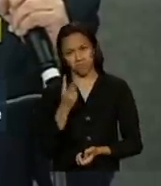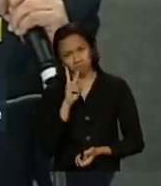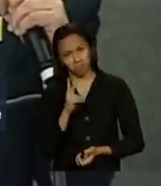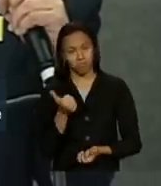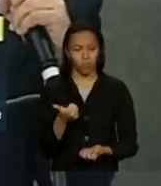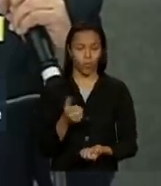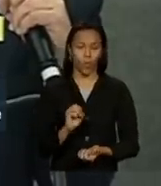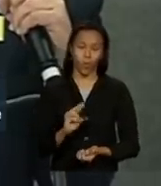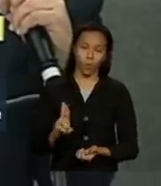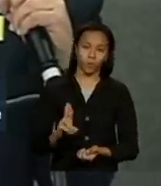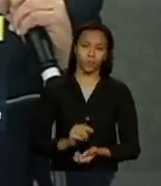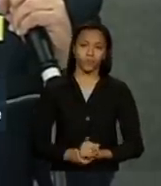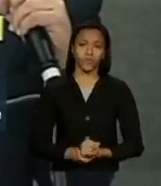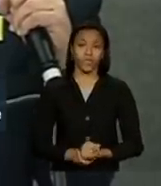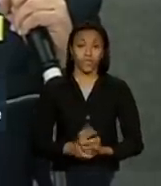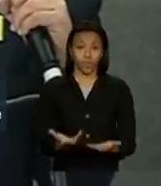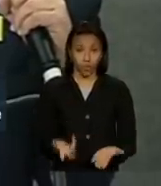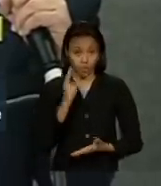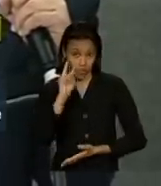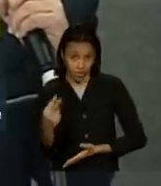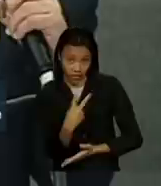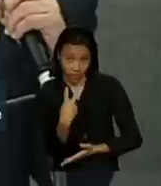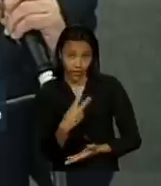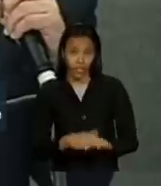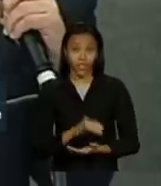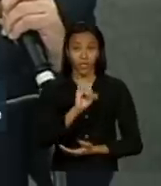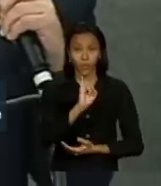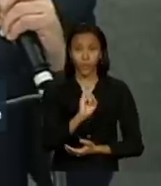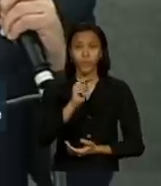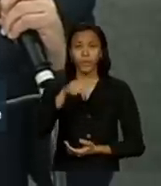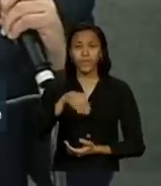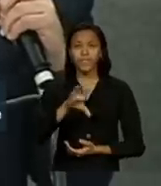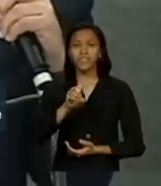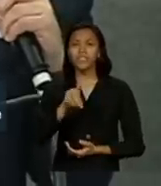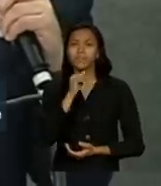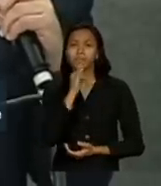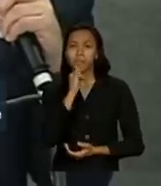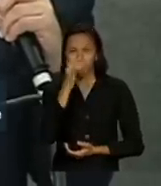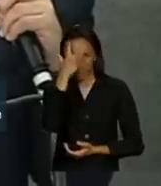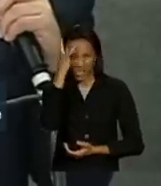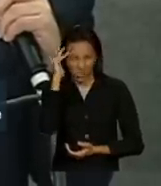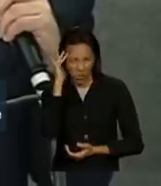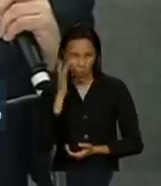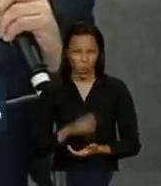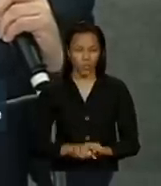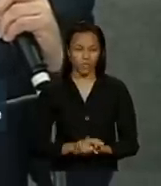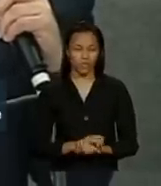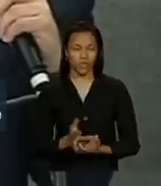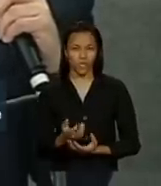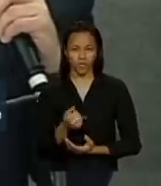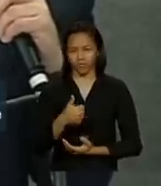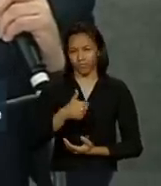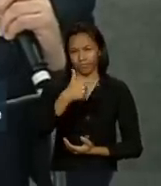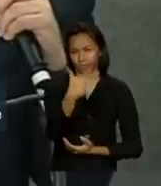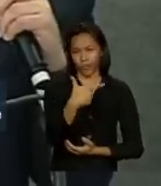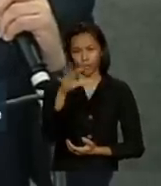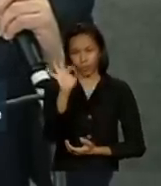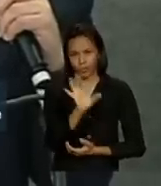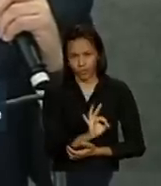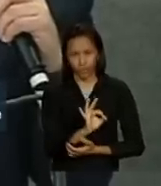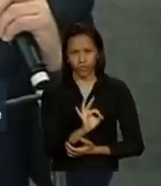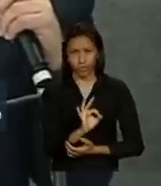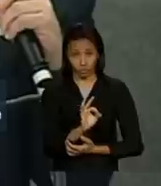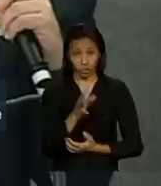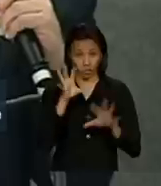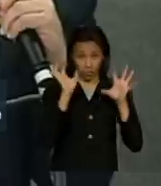certo então o senhor vej que o índice de risco que o criminoso tem de apenas ter 2% de risco de